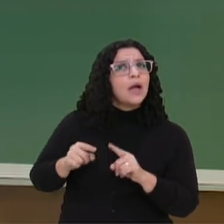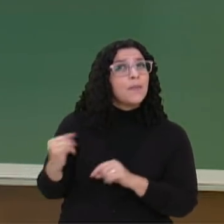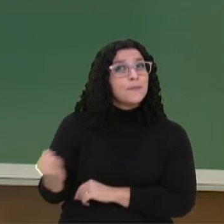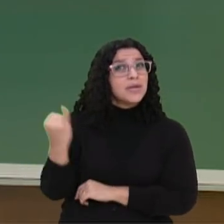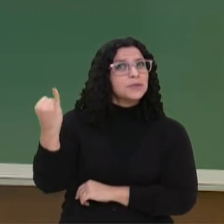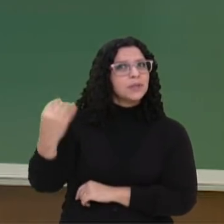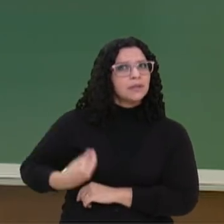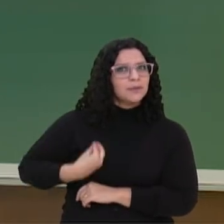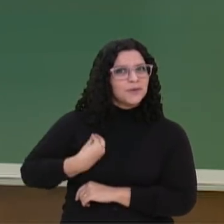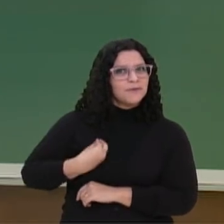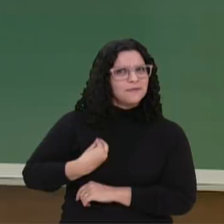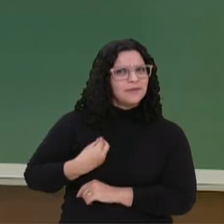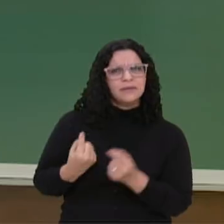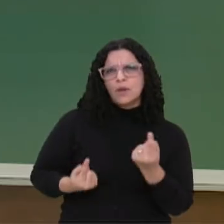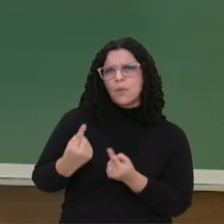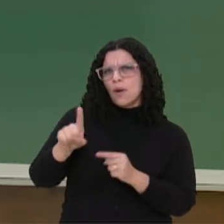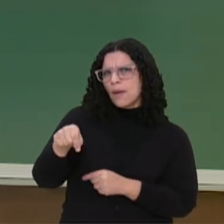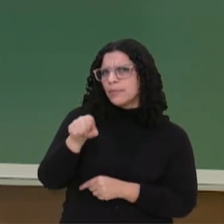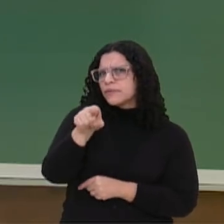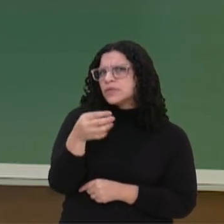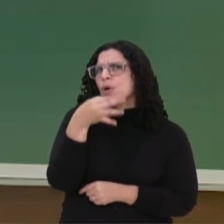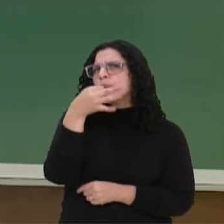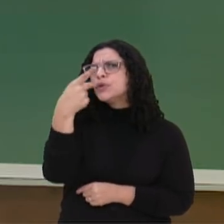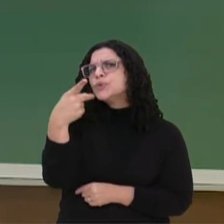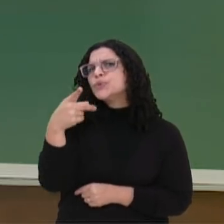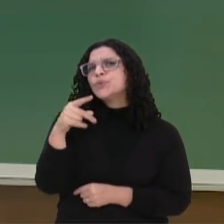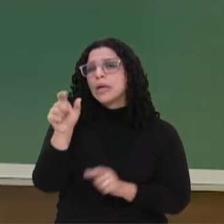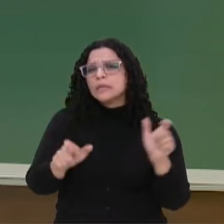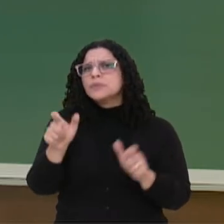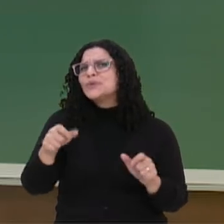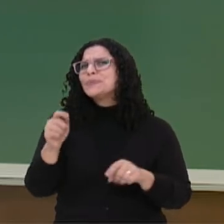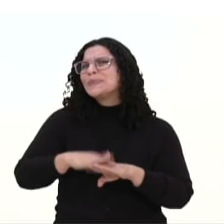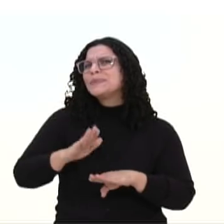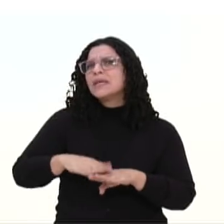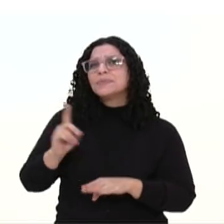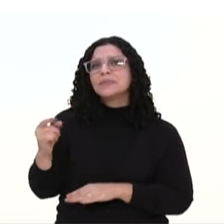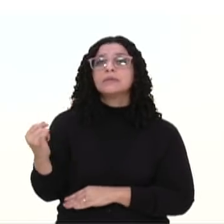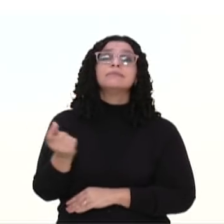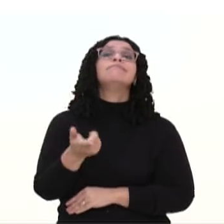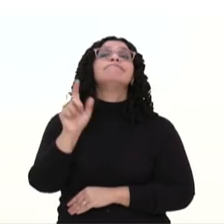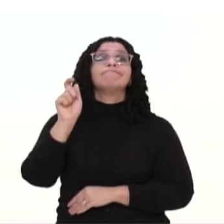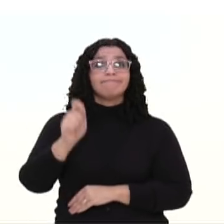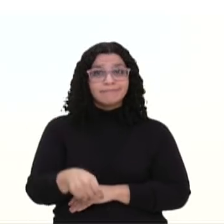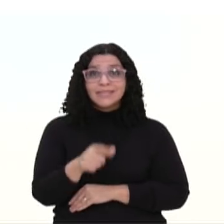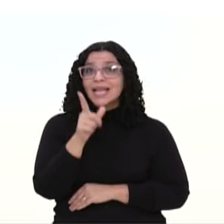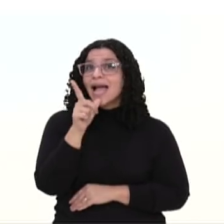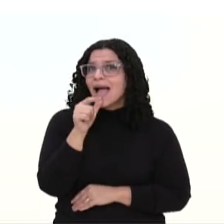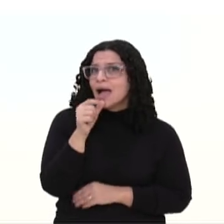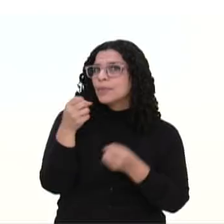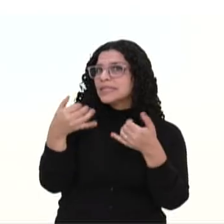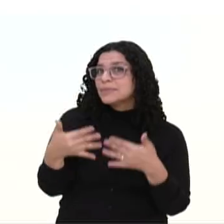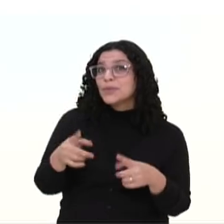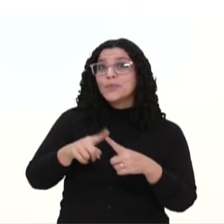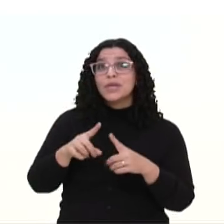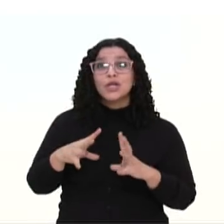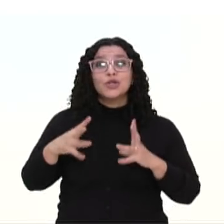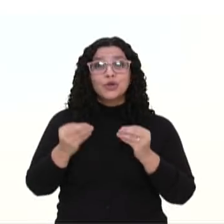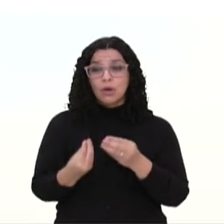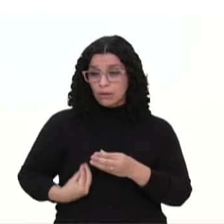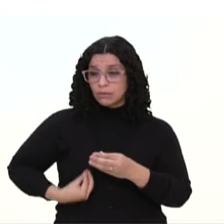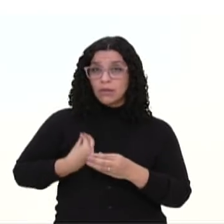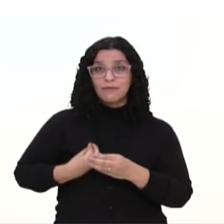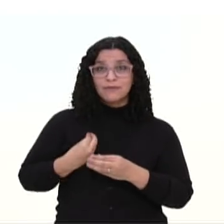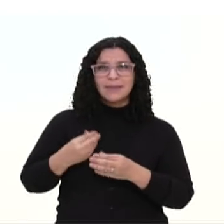Para você, qual é o elemento fundamental para a maior parte dos seres vivos? A água. Explique, pois ela sustenta a